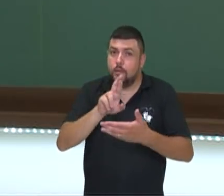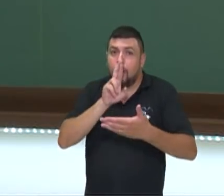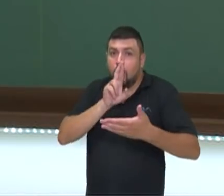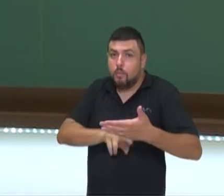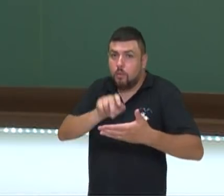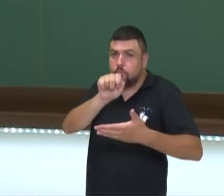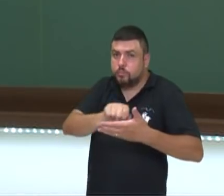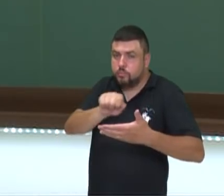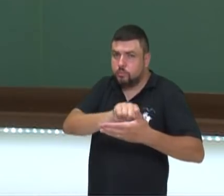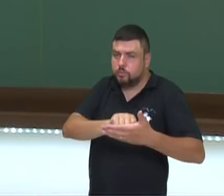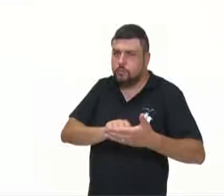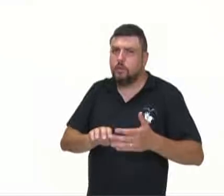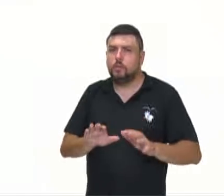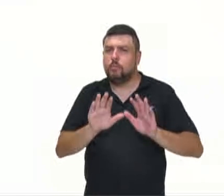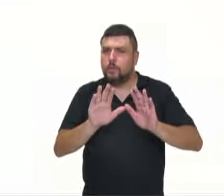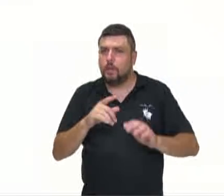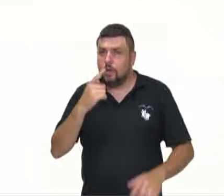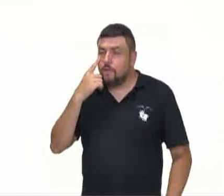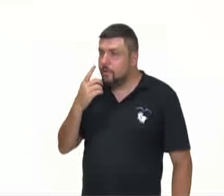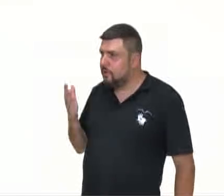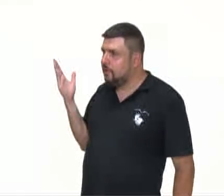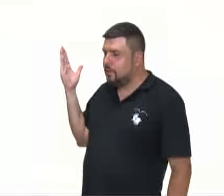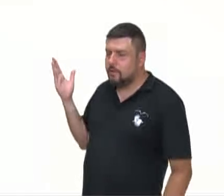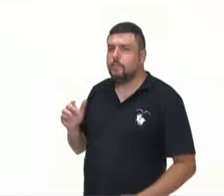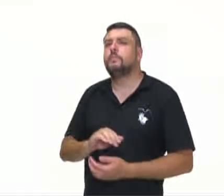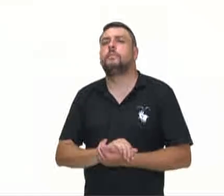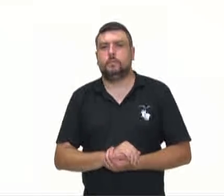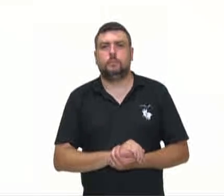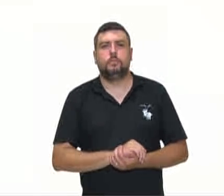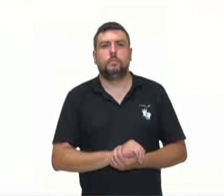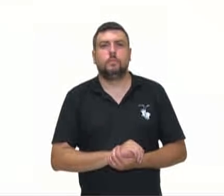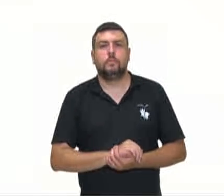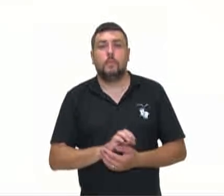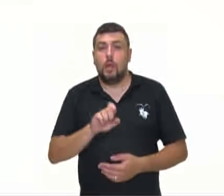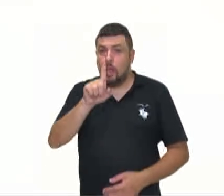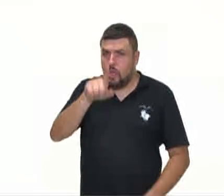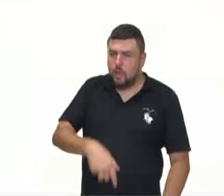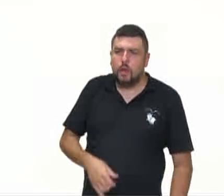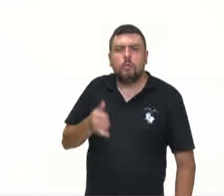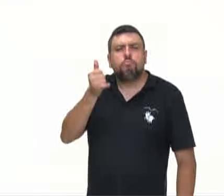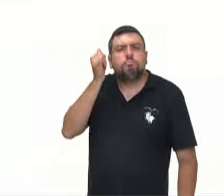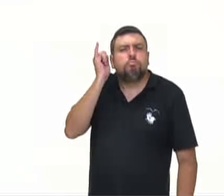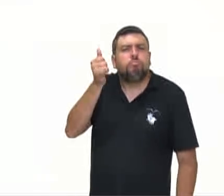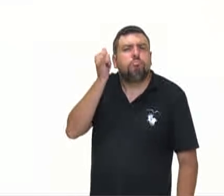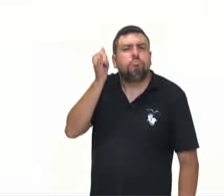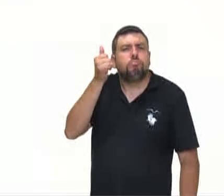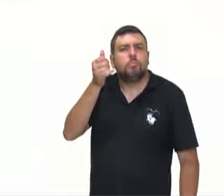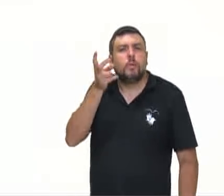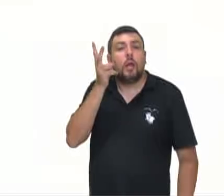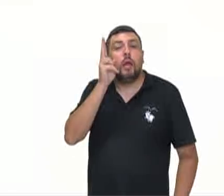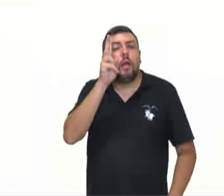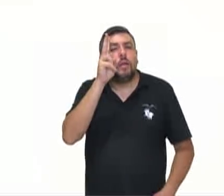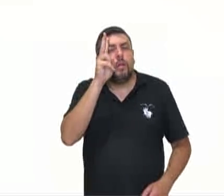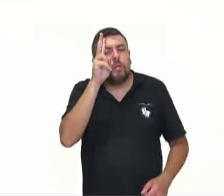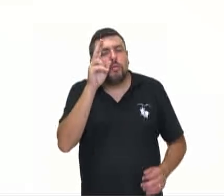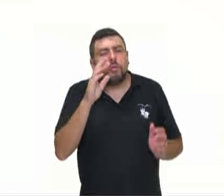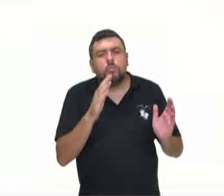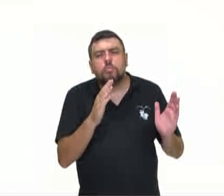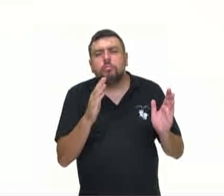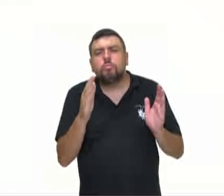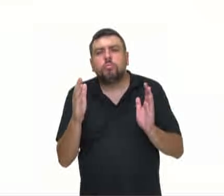aqui é o seguinte, olha só. Qual é a finalidade? Serve para quê? É contar histórias através de imagens com mínimo de